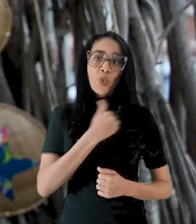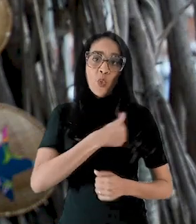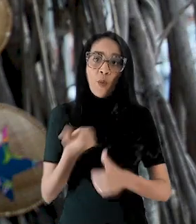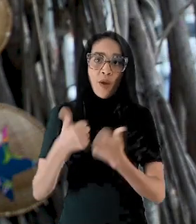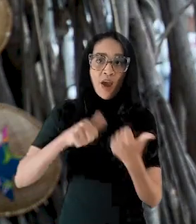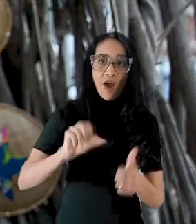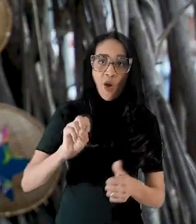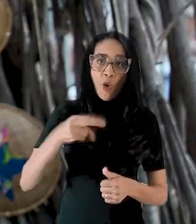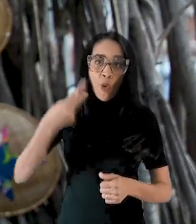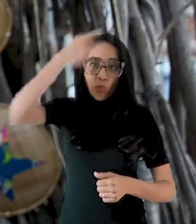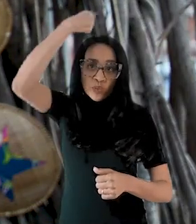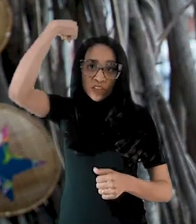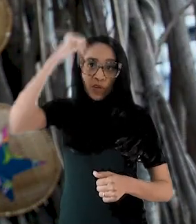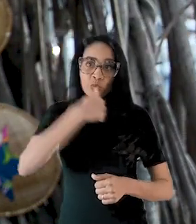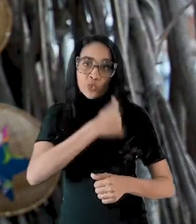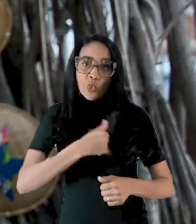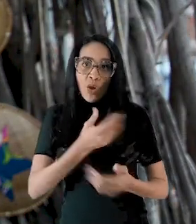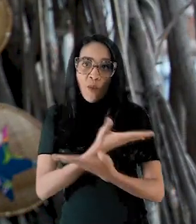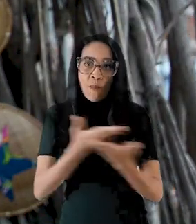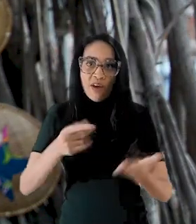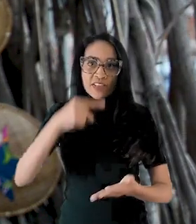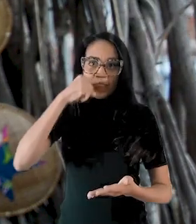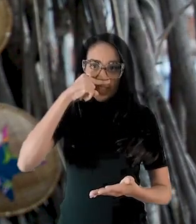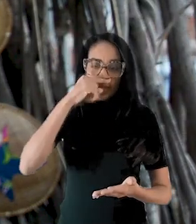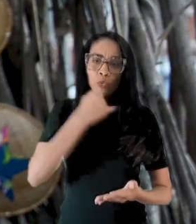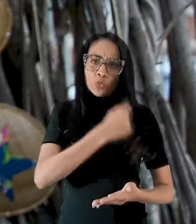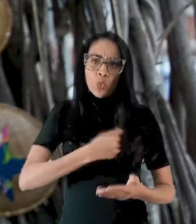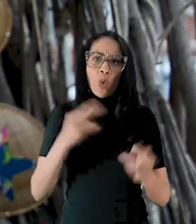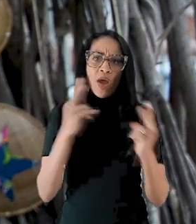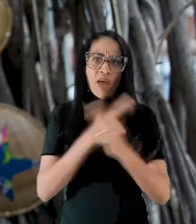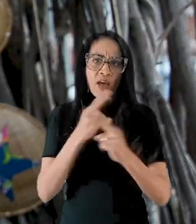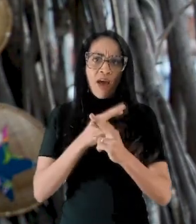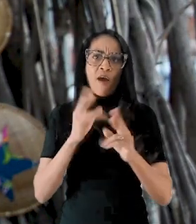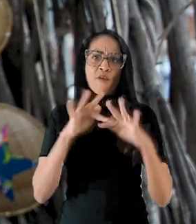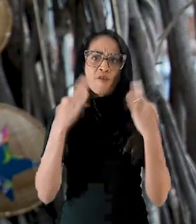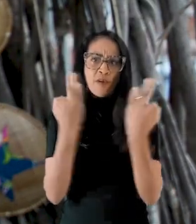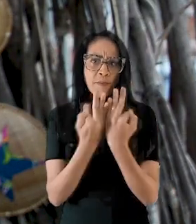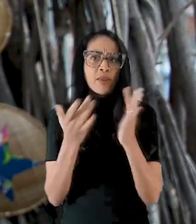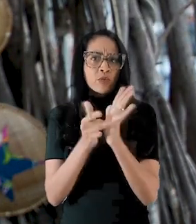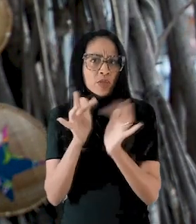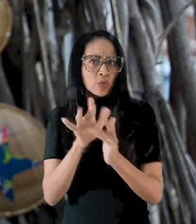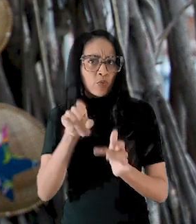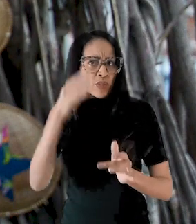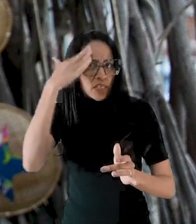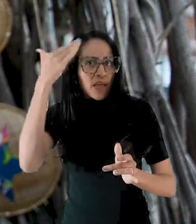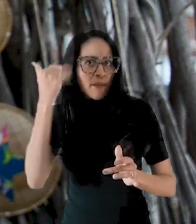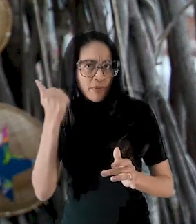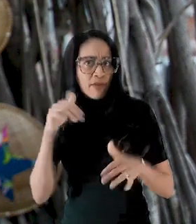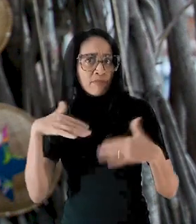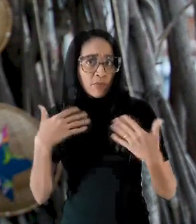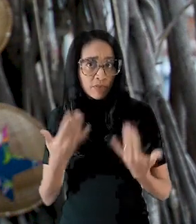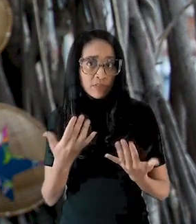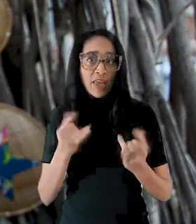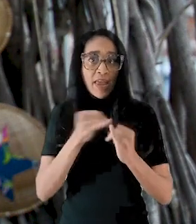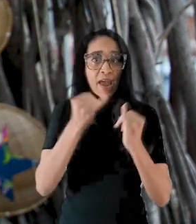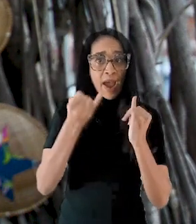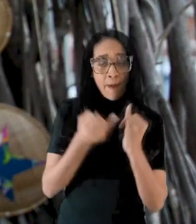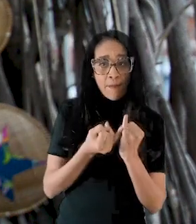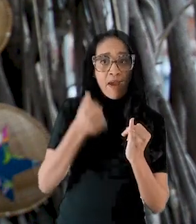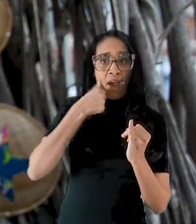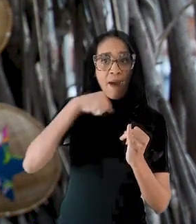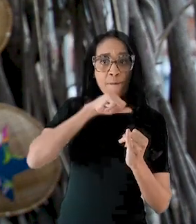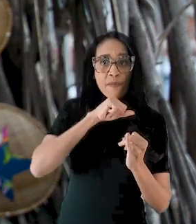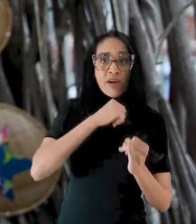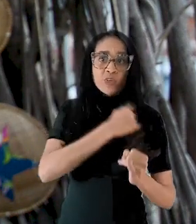João Batista ou São João para os íntimos. João tinha uma relação de parentesco com Jesus, você sabia? Pois é, Isabel, a mãe de